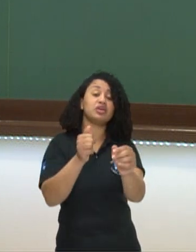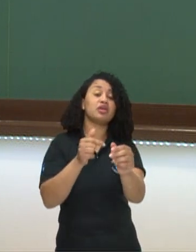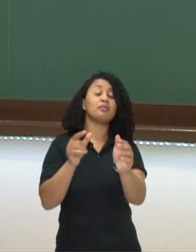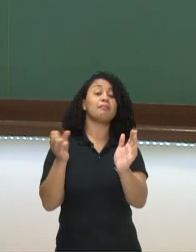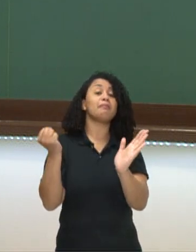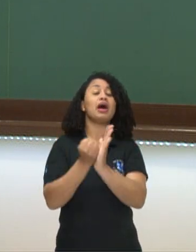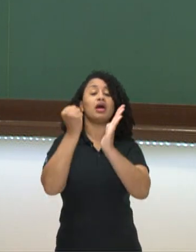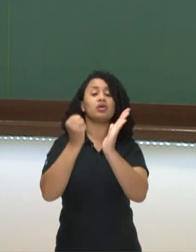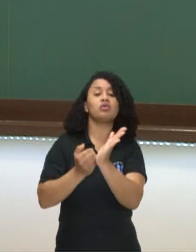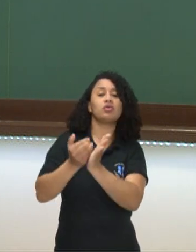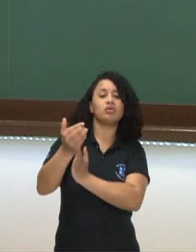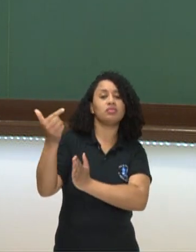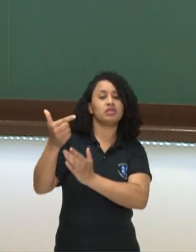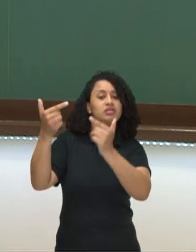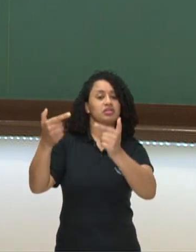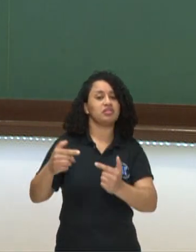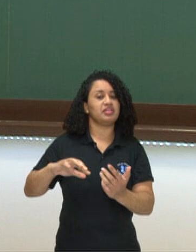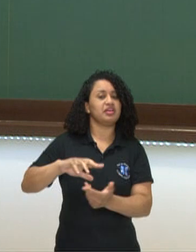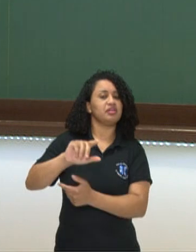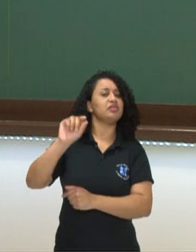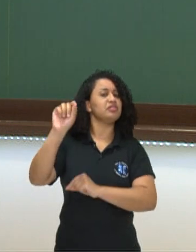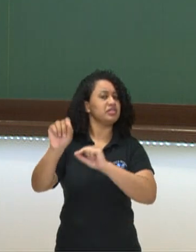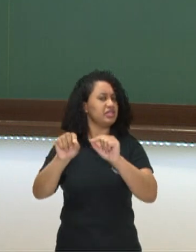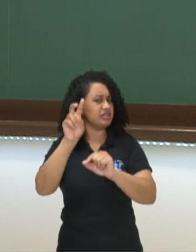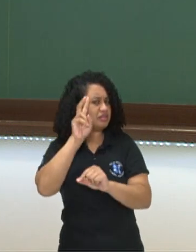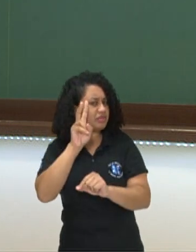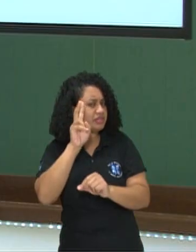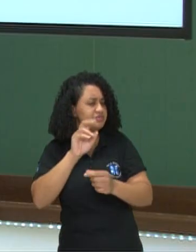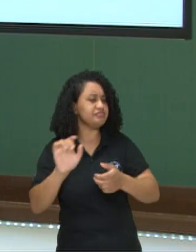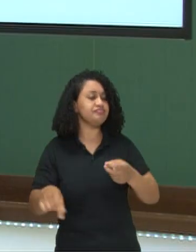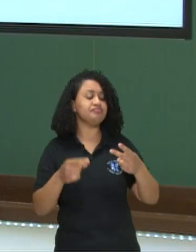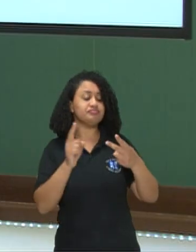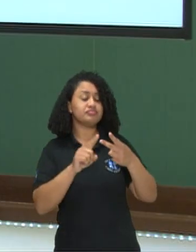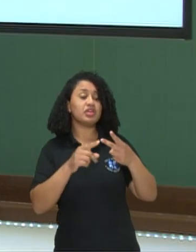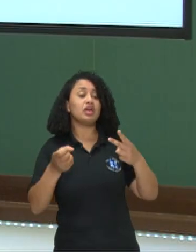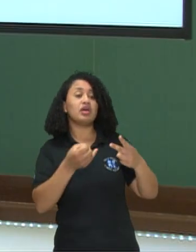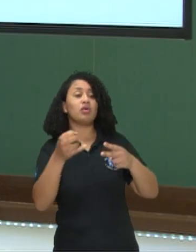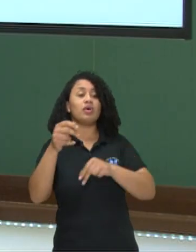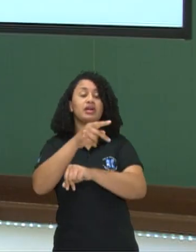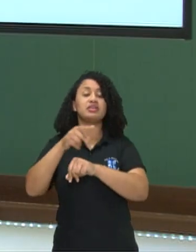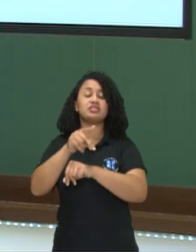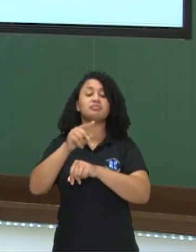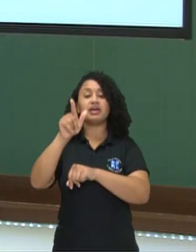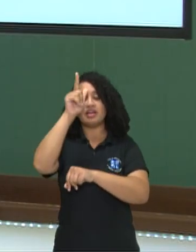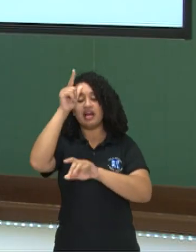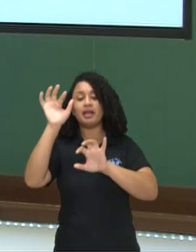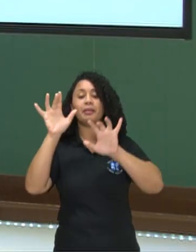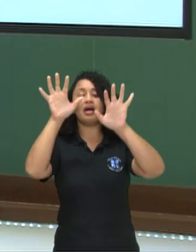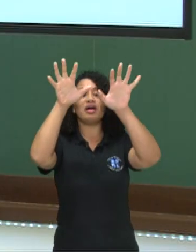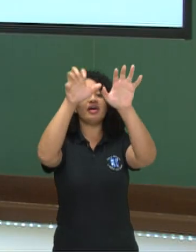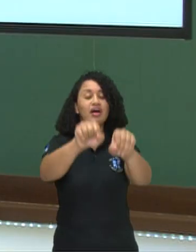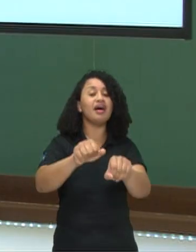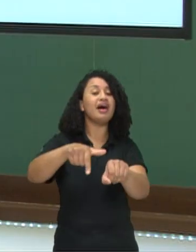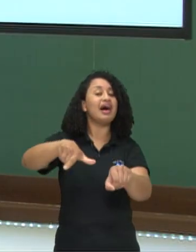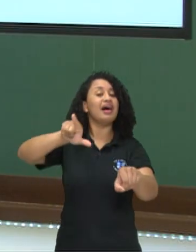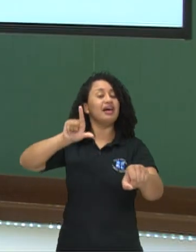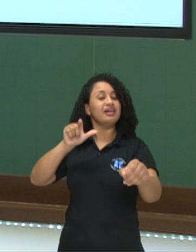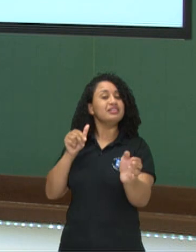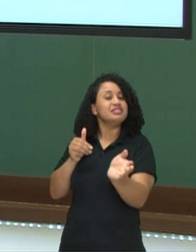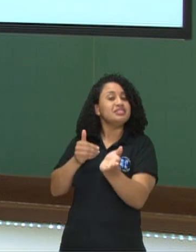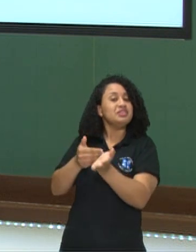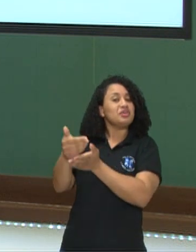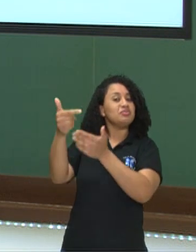da Segunda Guerra Mundial? Lembra? Ainda, quais países a Alemanha ocupou antes de iniciar